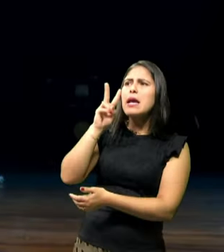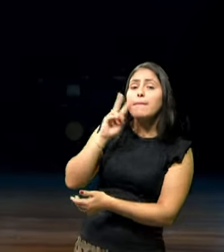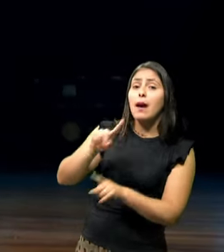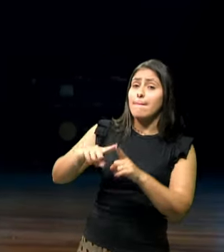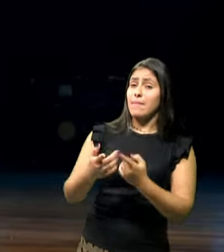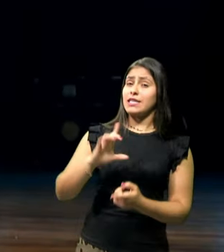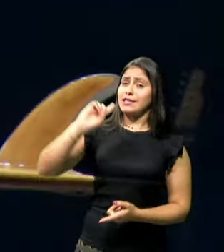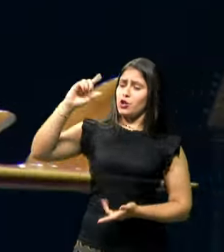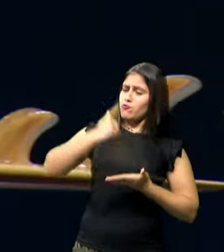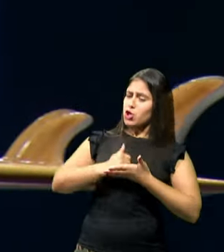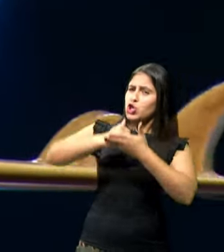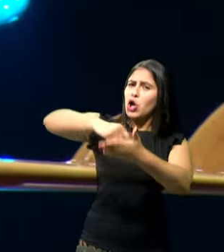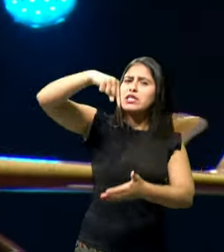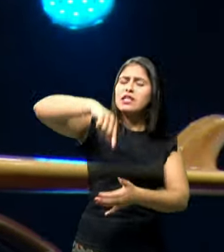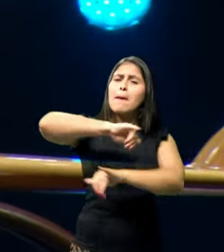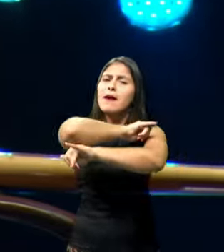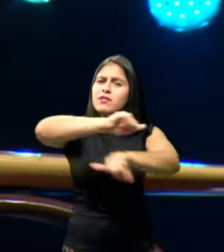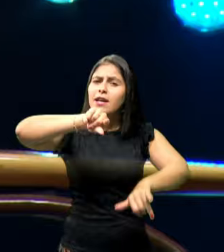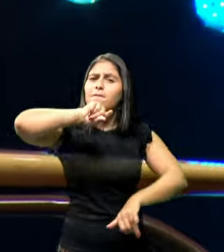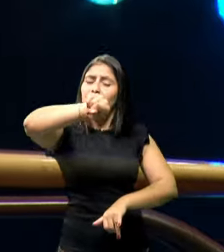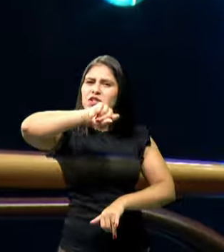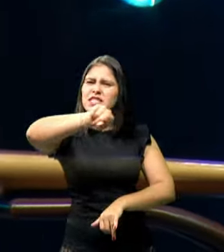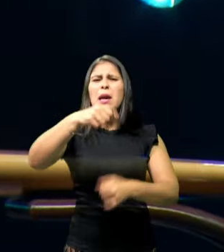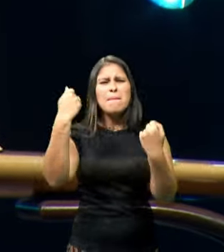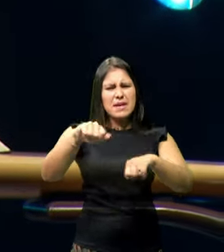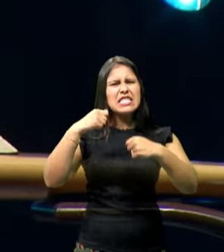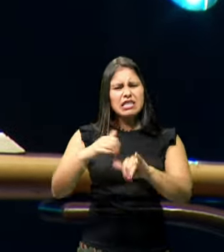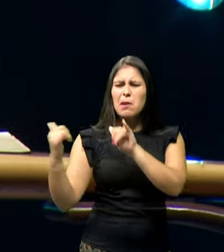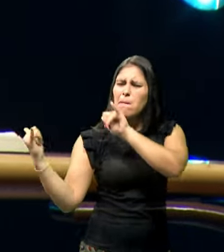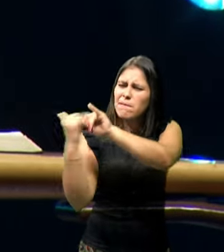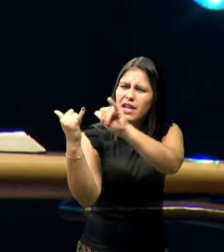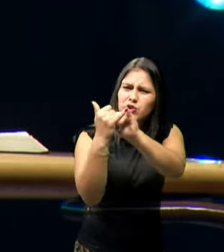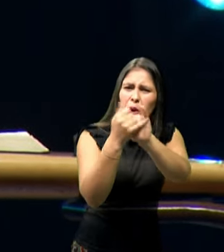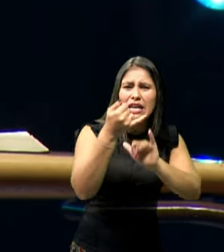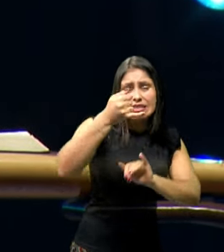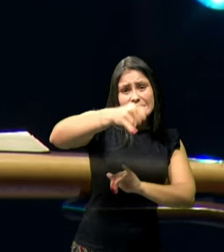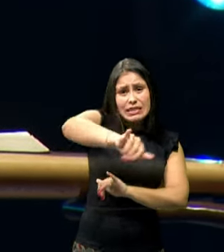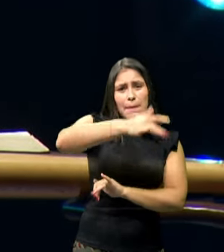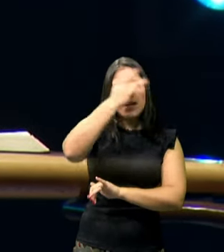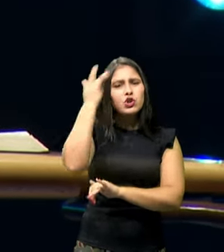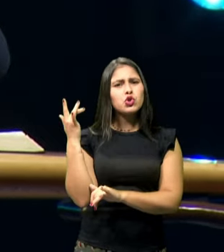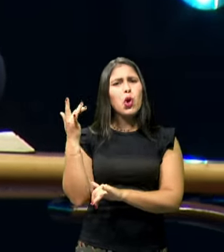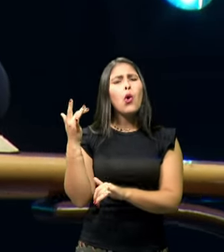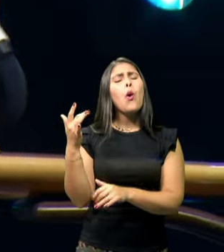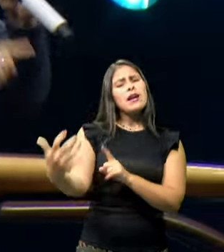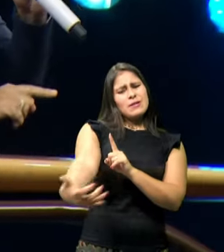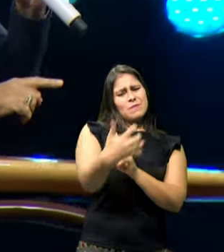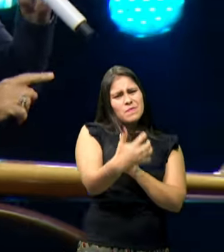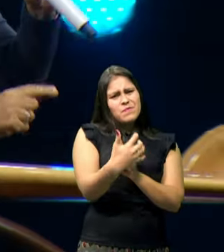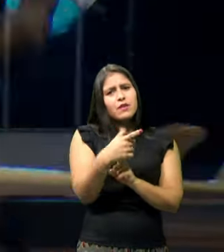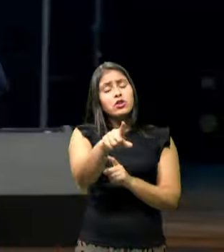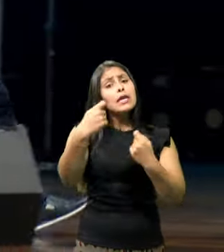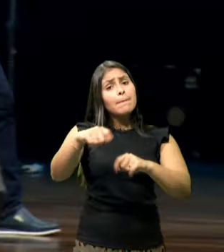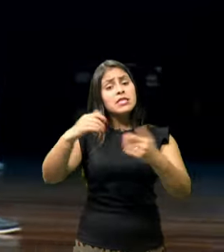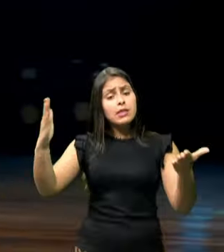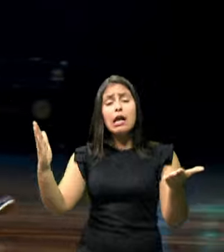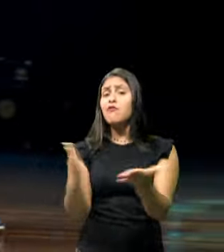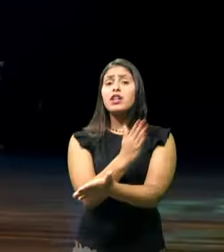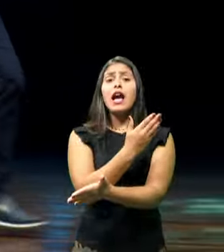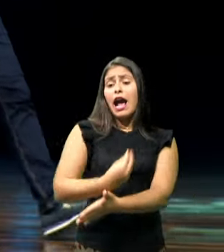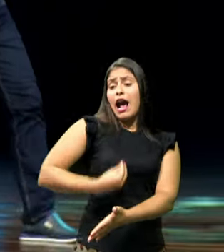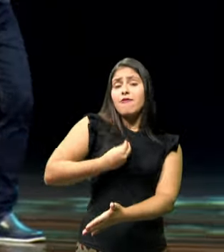trouxe aqui essa noite para dizer para você: libere perdão para quem tenha que liberar. Vira a página, faça